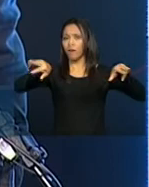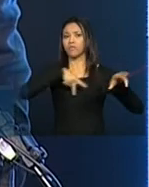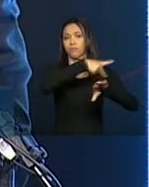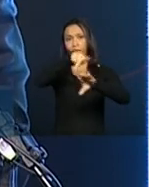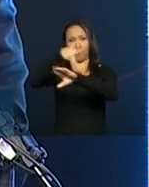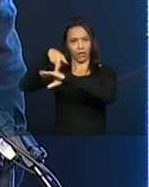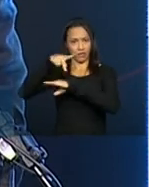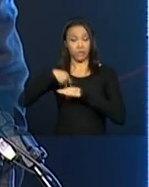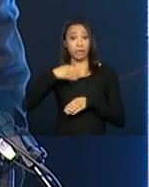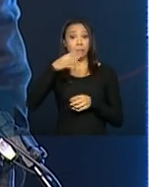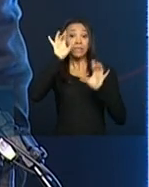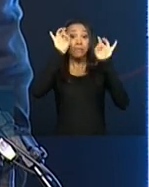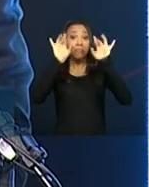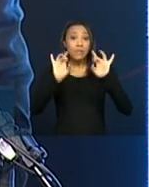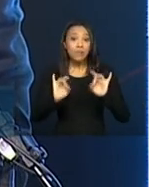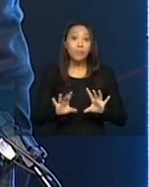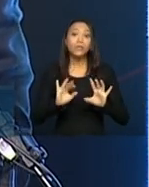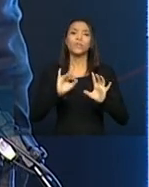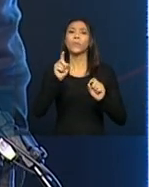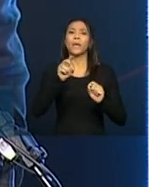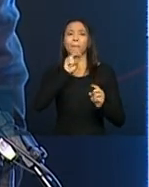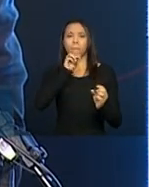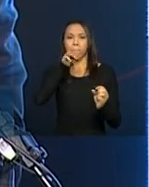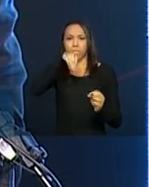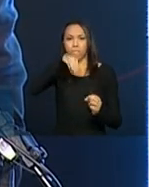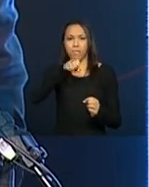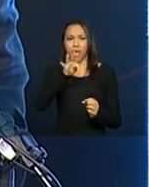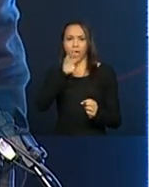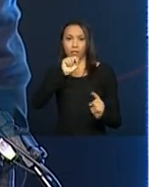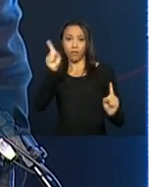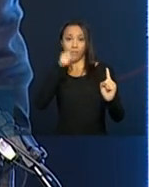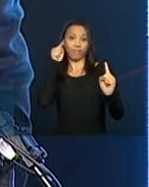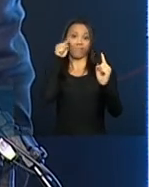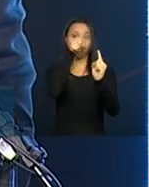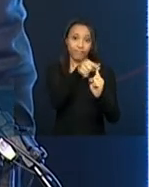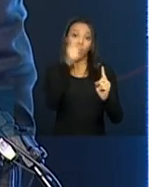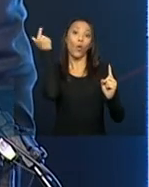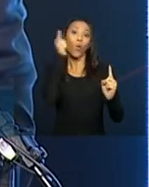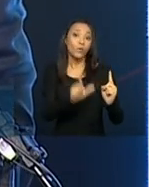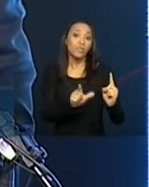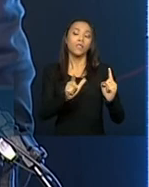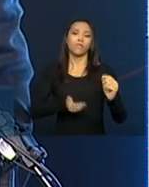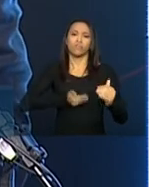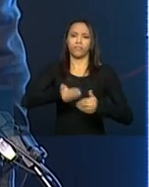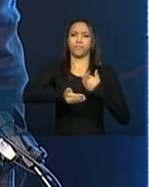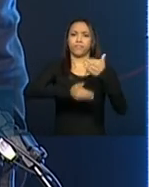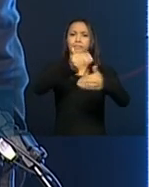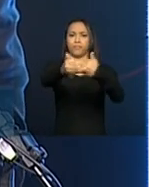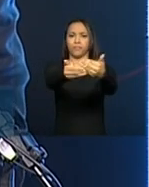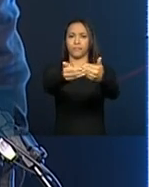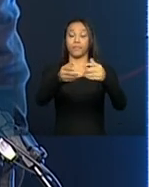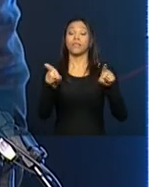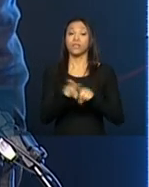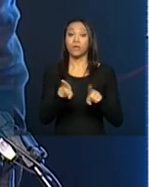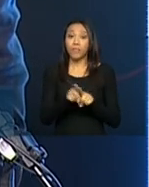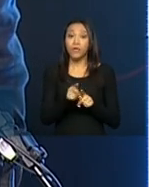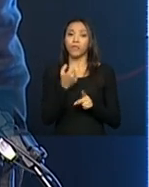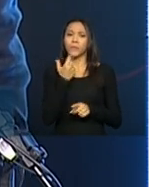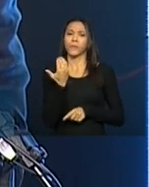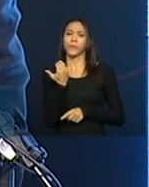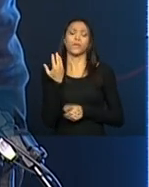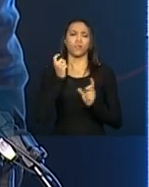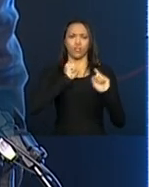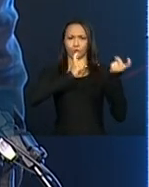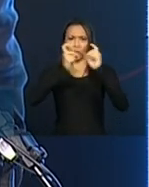multilaterais, especialmente após as metas assumidas para alcançar os Objetivos de Desenvolvimento do Milênio e, mais recentemente, as discussões